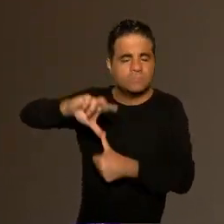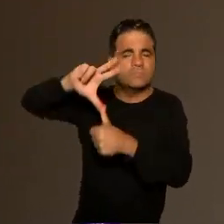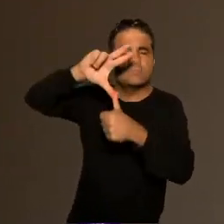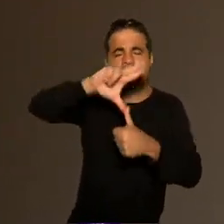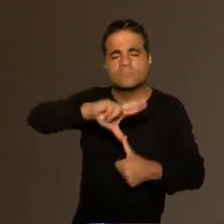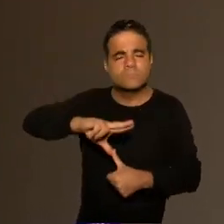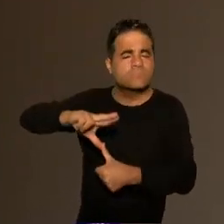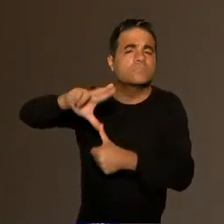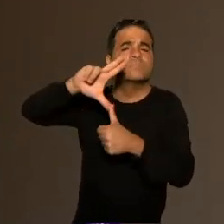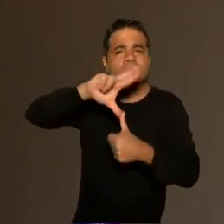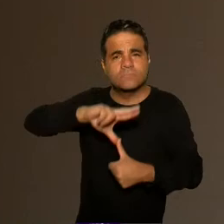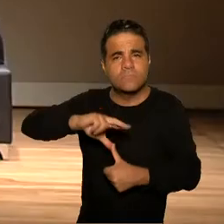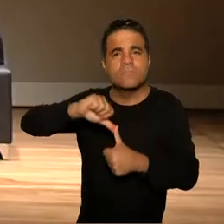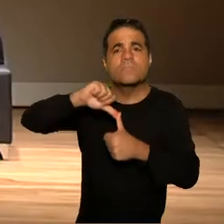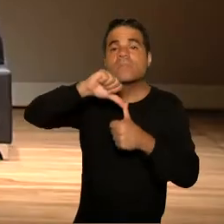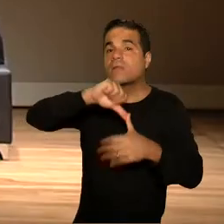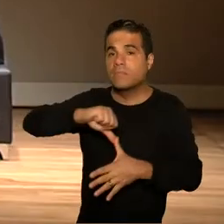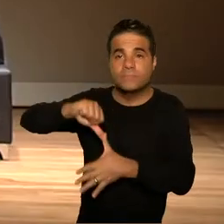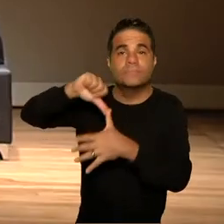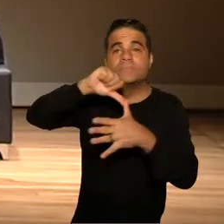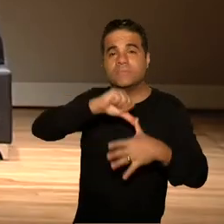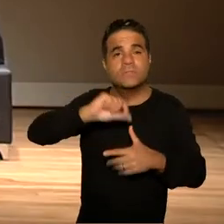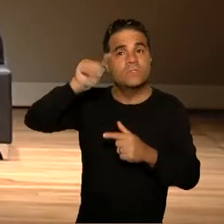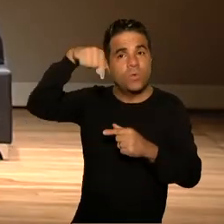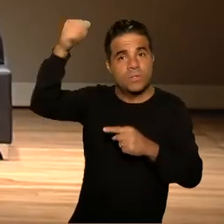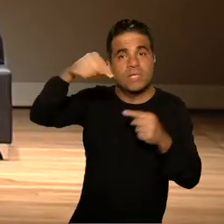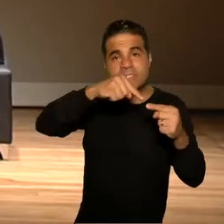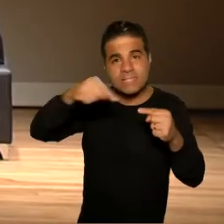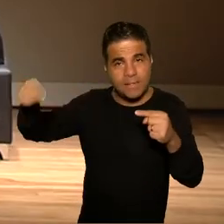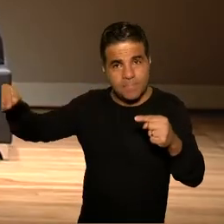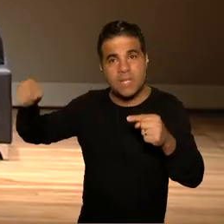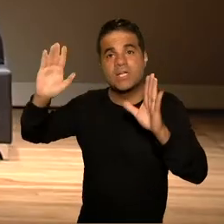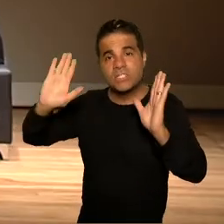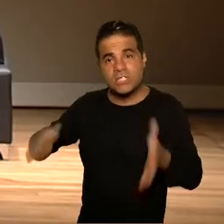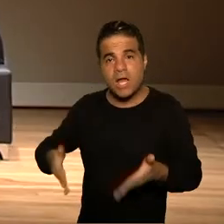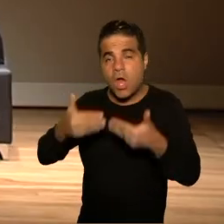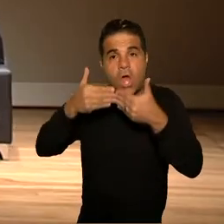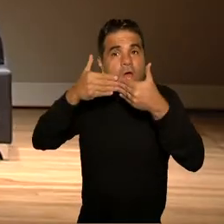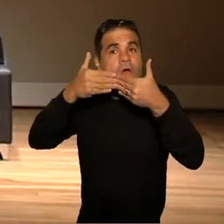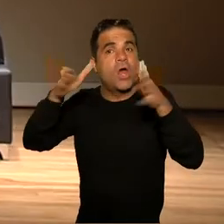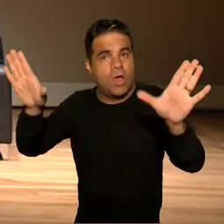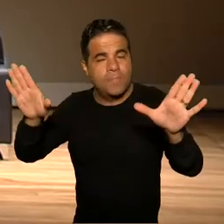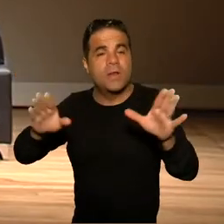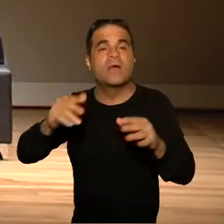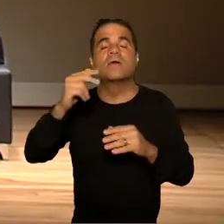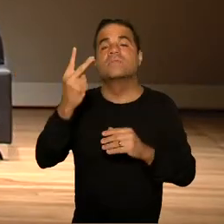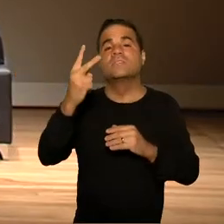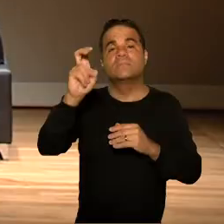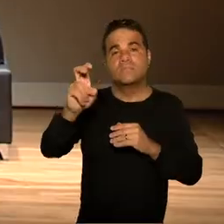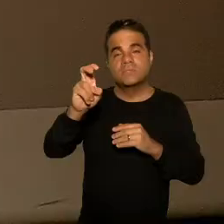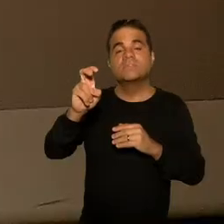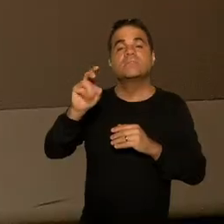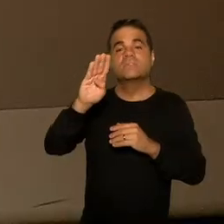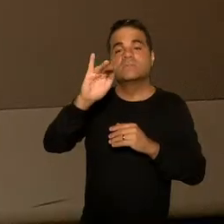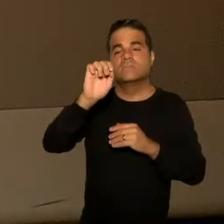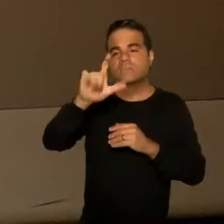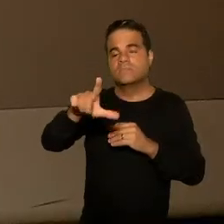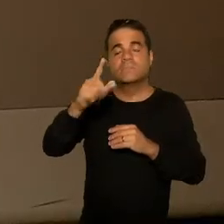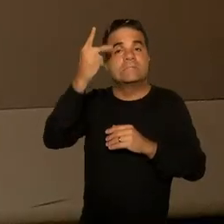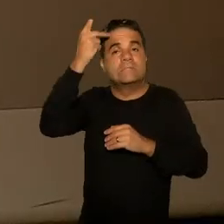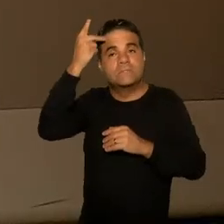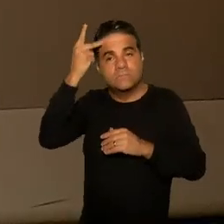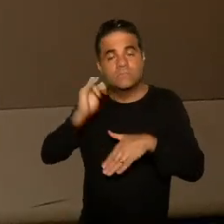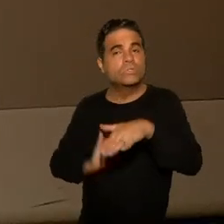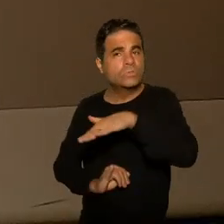e que começa na próxima semana né a gente vai ter abertura da trigésima quinta edição da Bienal de São Paulo